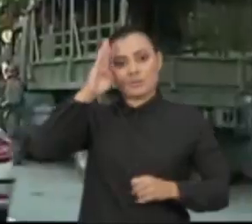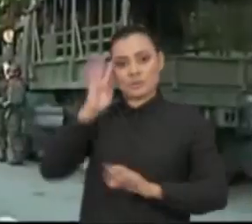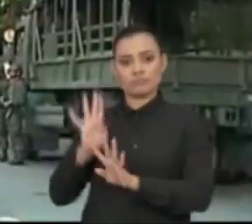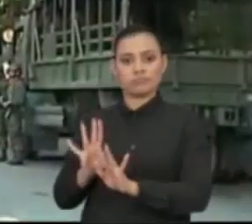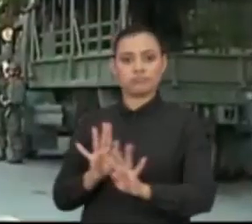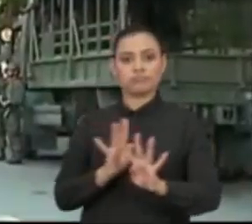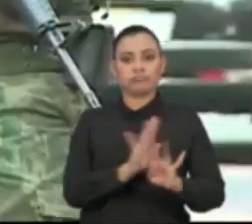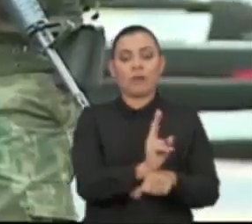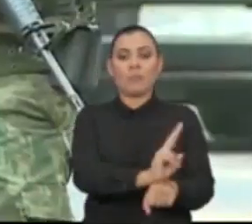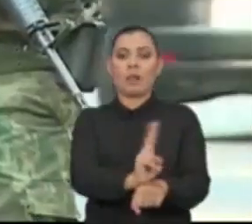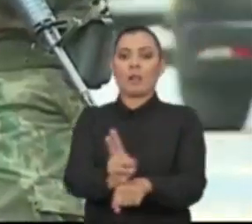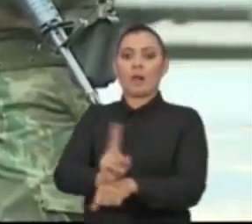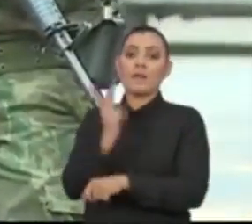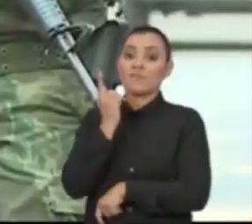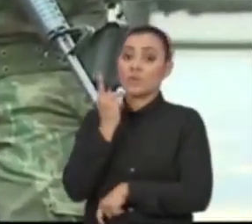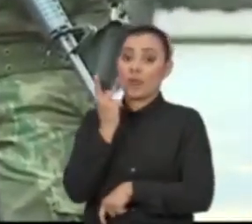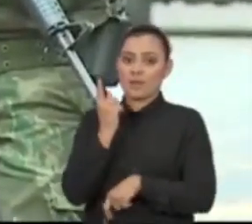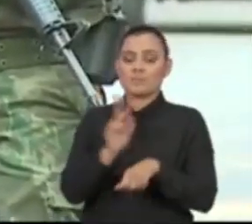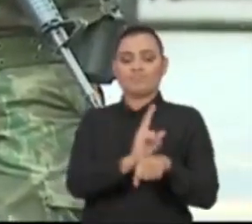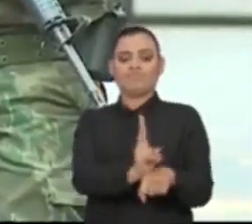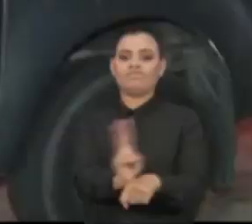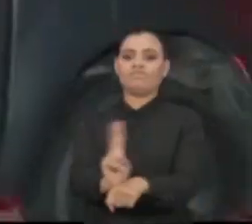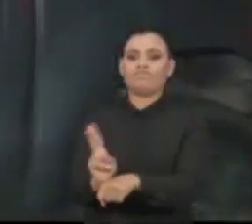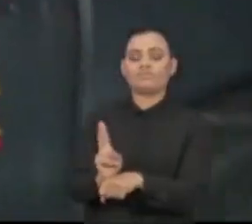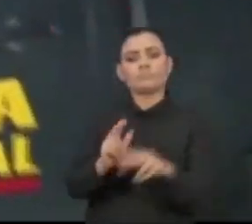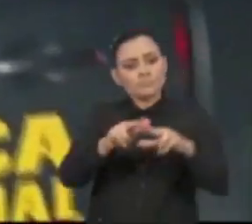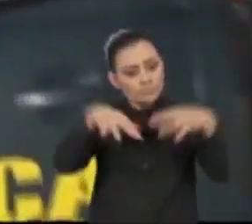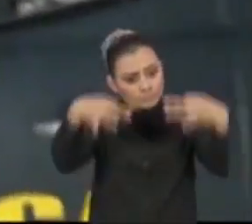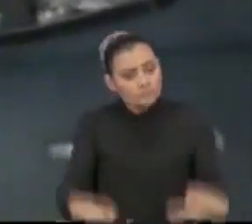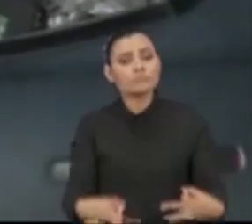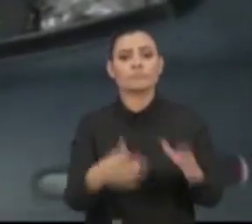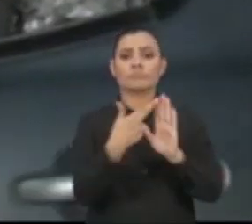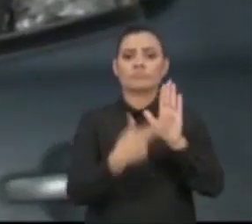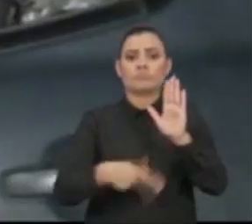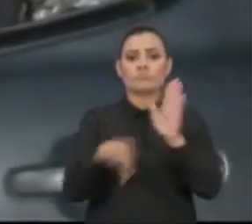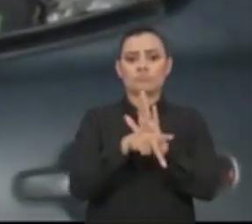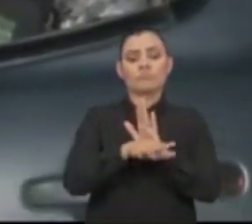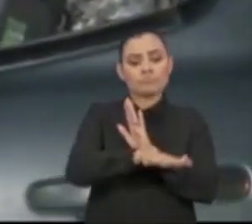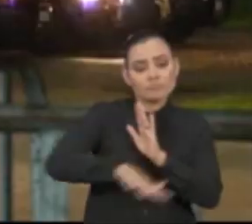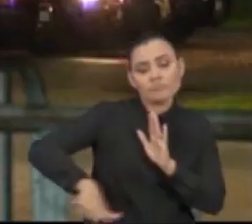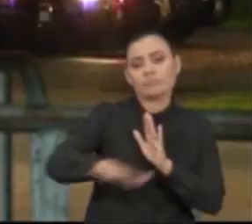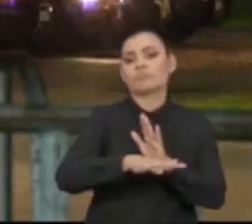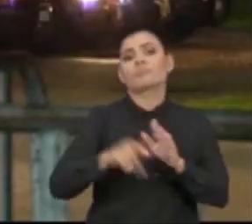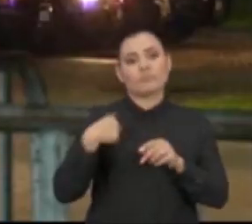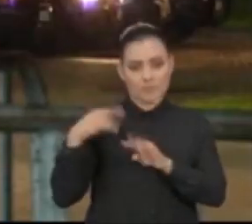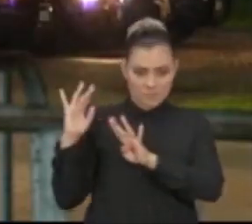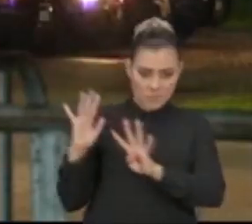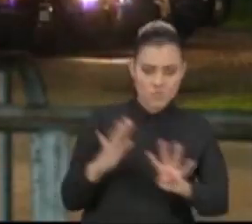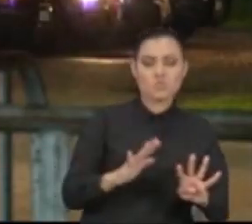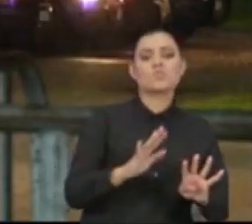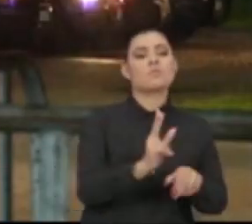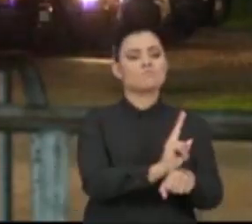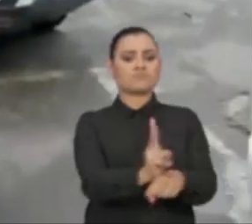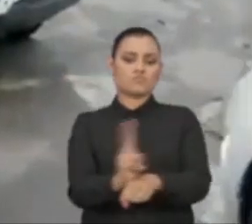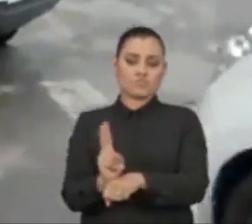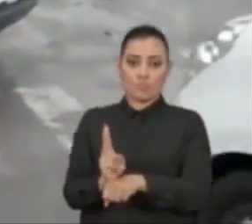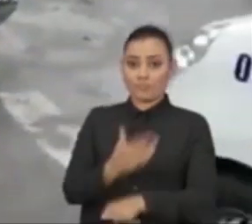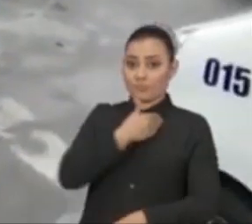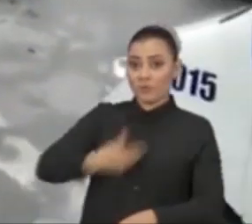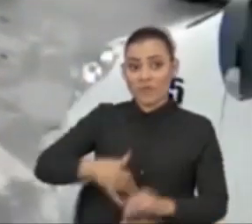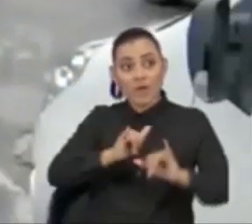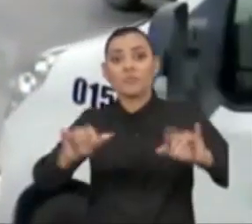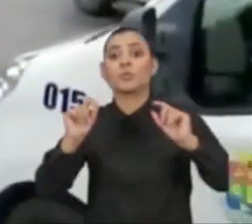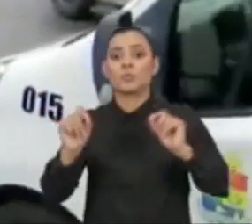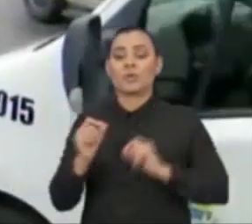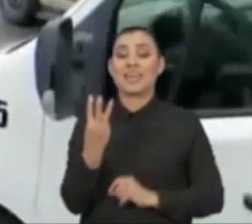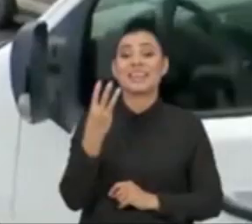em Fortaleza. Numa aplicação da garantia da lei e da ordem, tropas da Força Nacional foram enviadas ao estado. O governo informou que mais